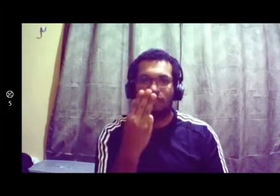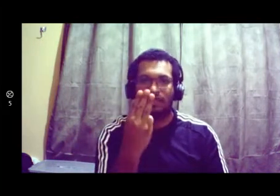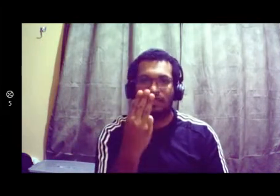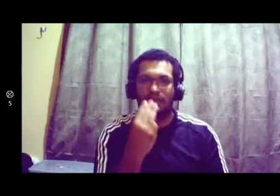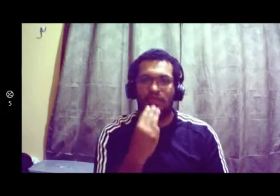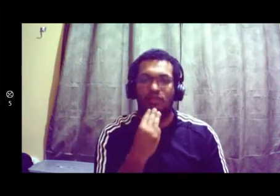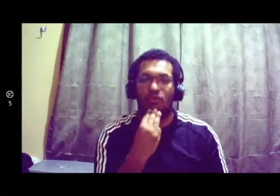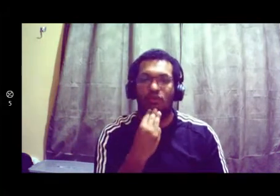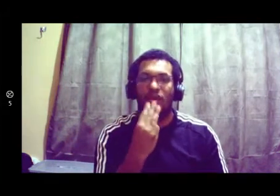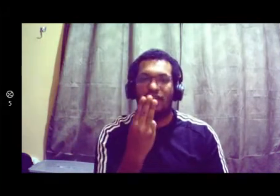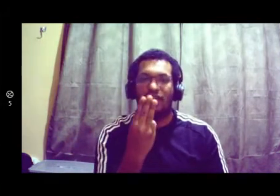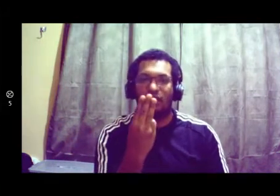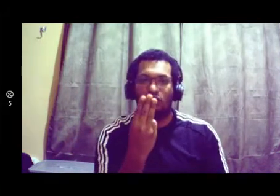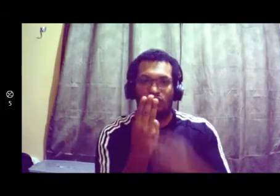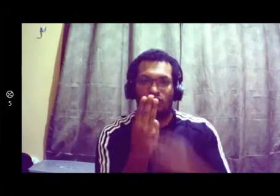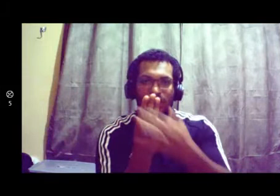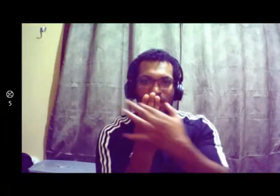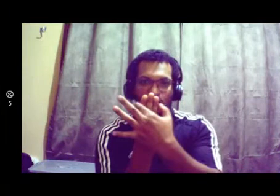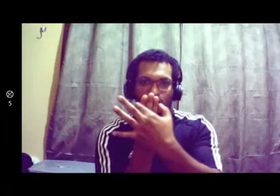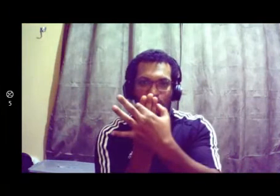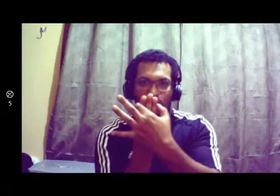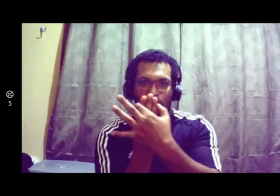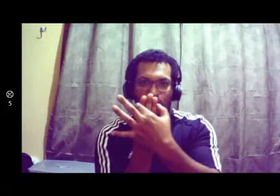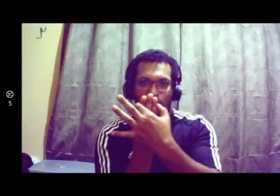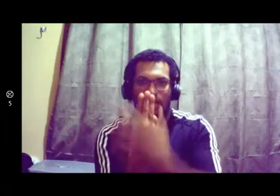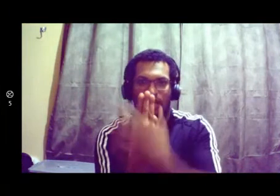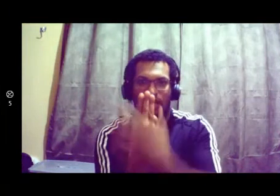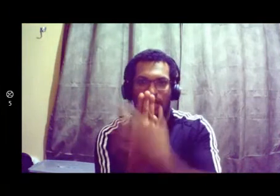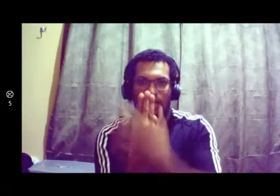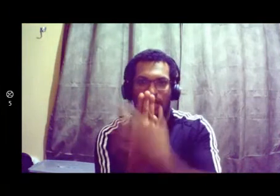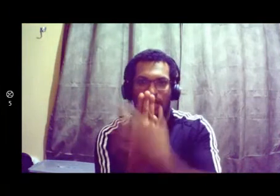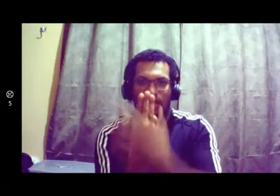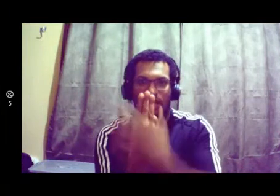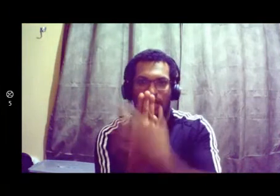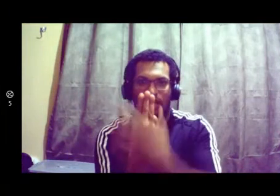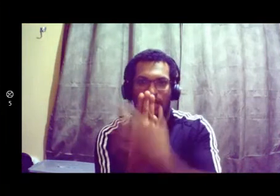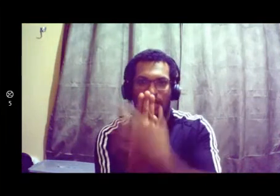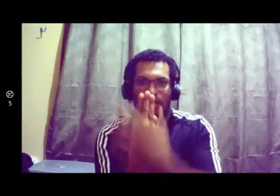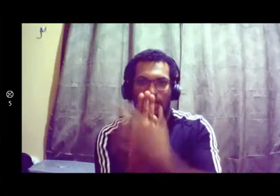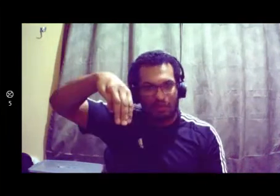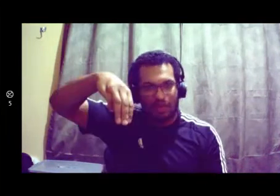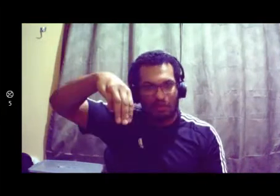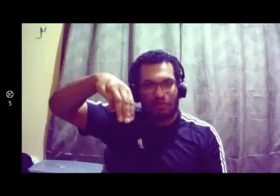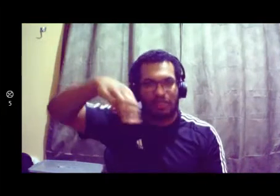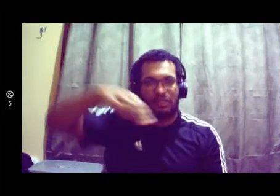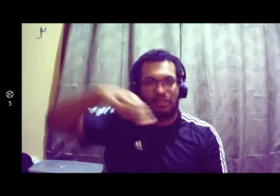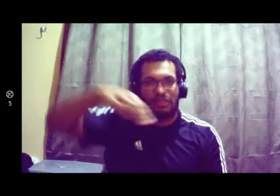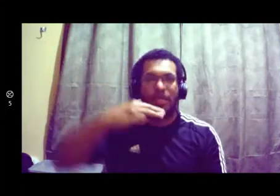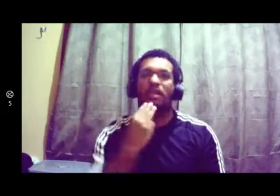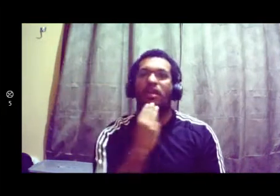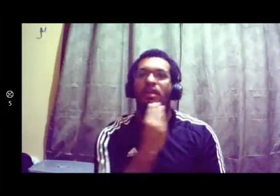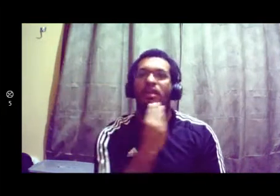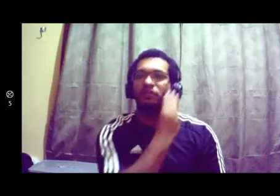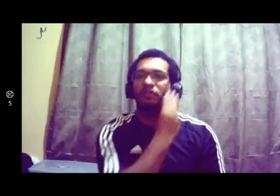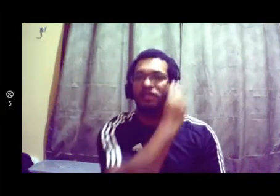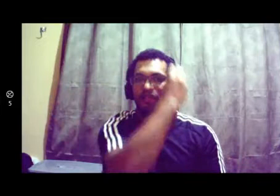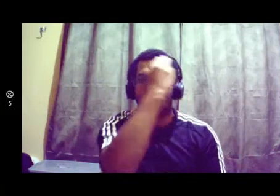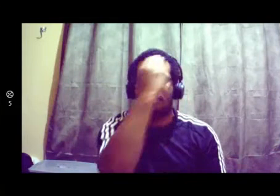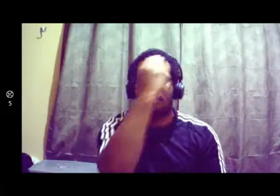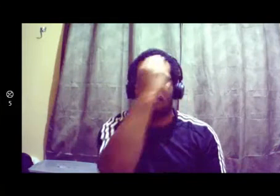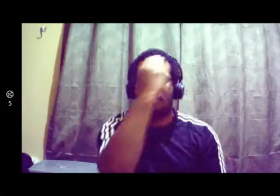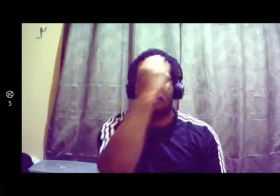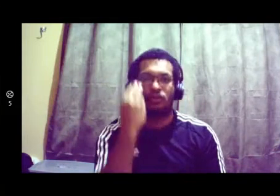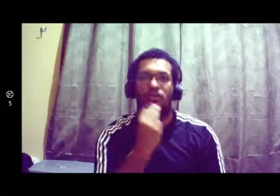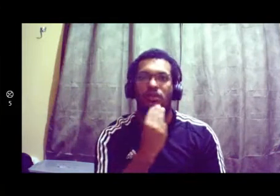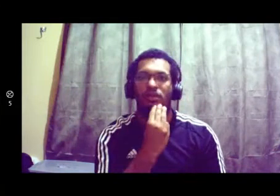Faz um 3zinho, assim, que é os 3 juntinhos, é por causa que é um M. Sinal de M, lembra a configuração M? E você faz